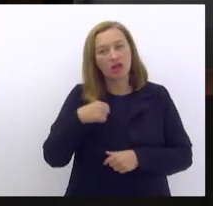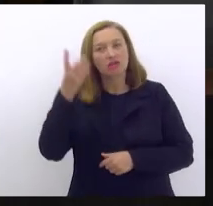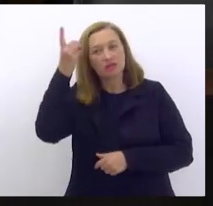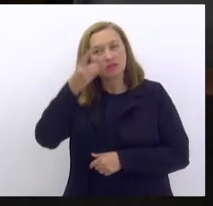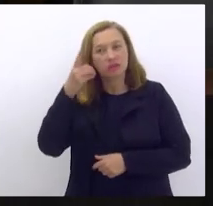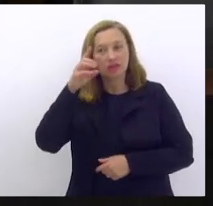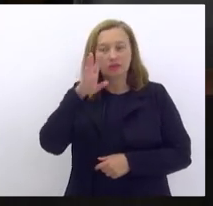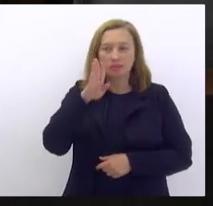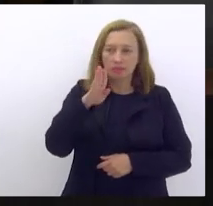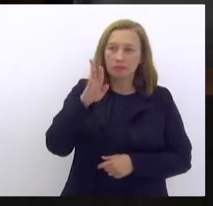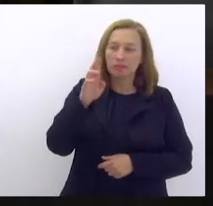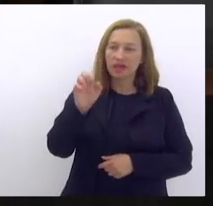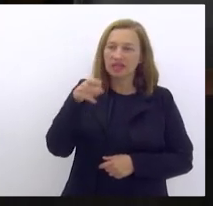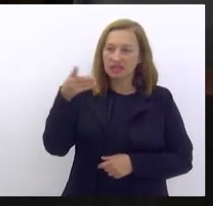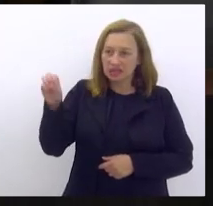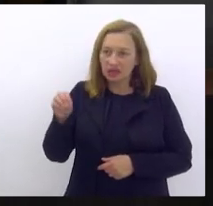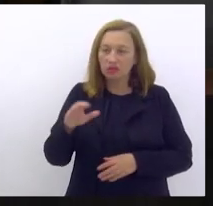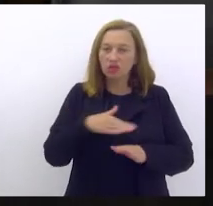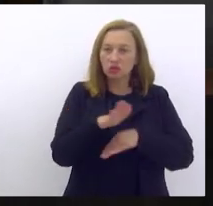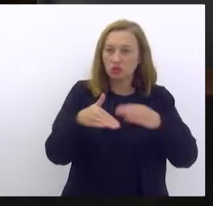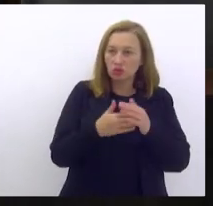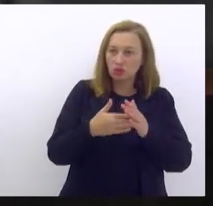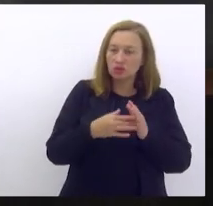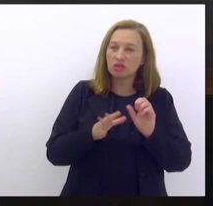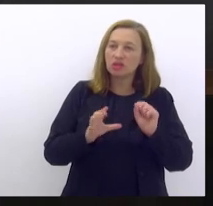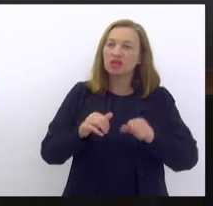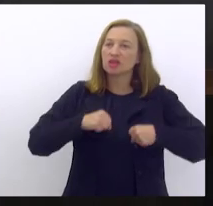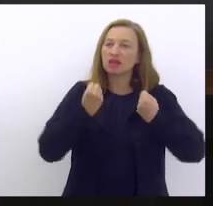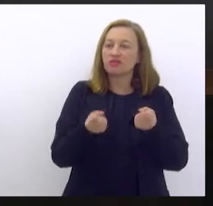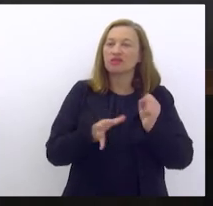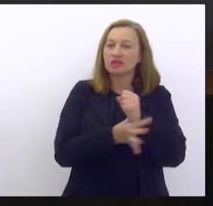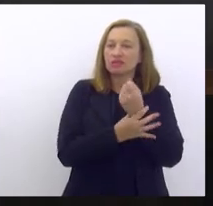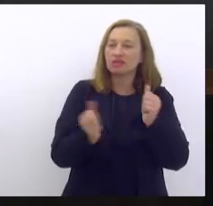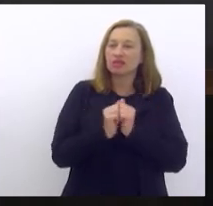deputado Brazão, e todo mundo que defende a segurança vai estar com você, você pode ter certeza absoluta.